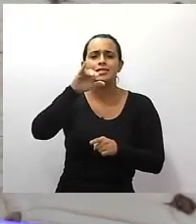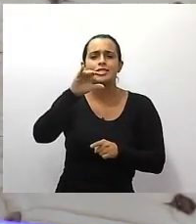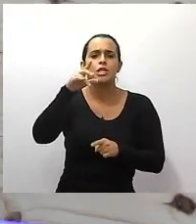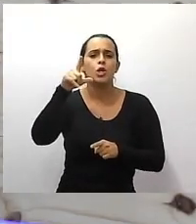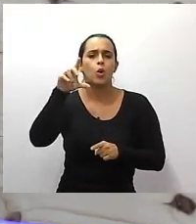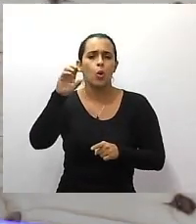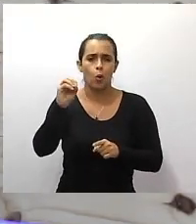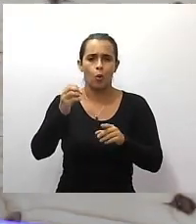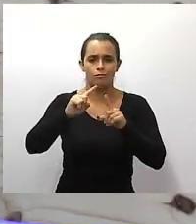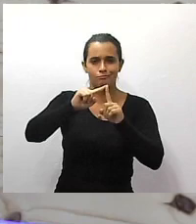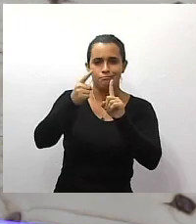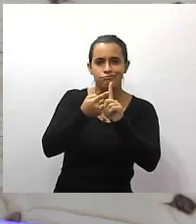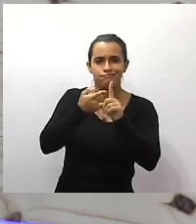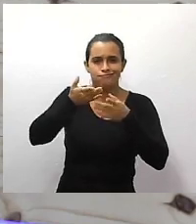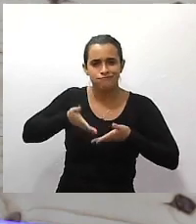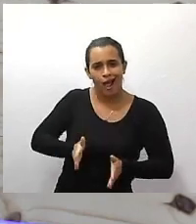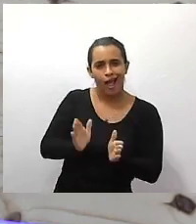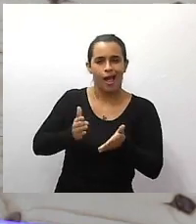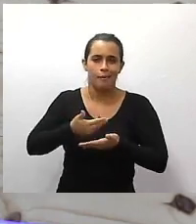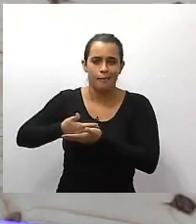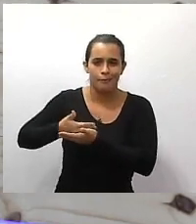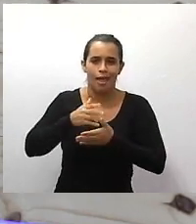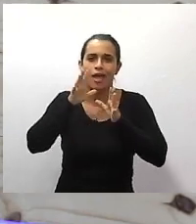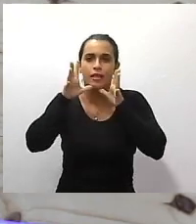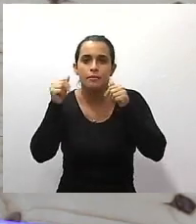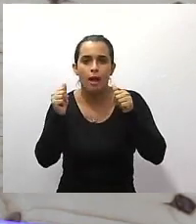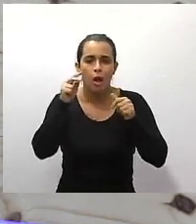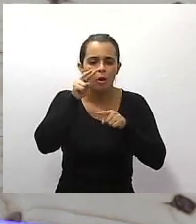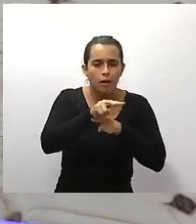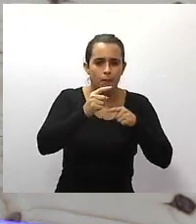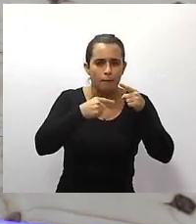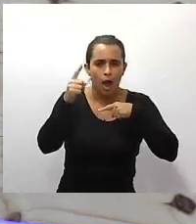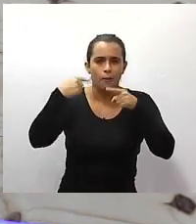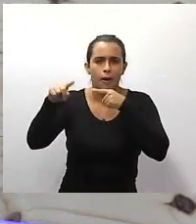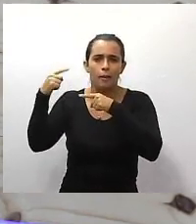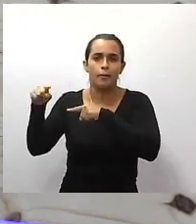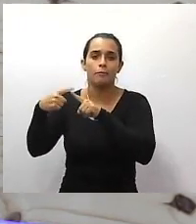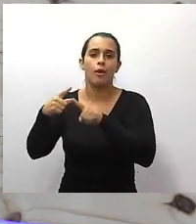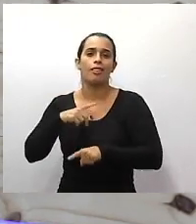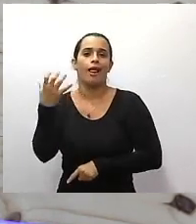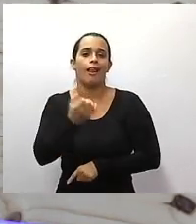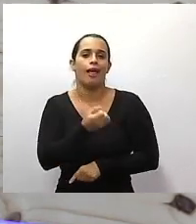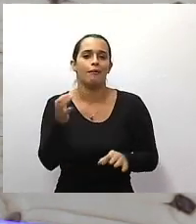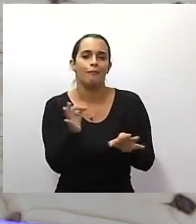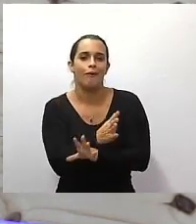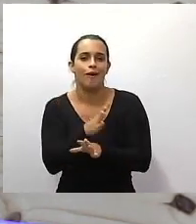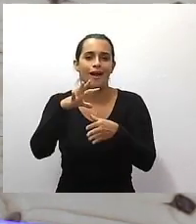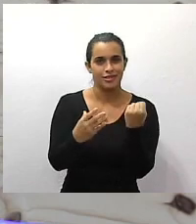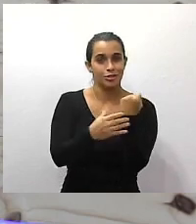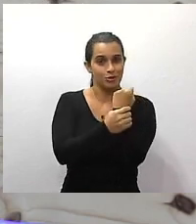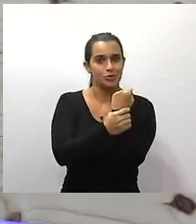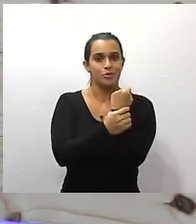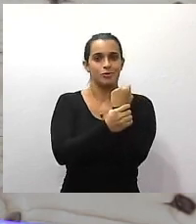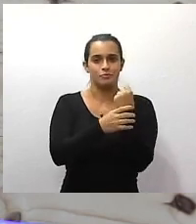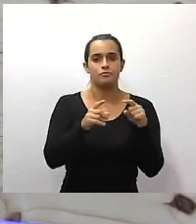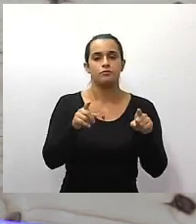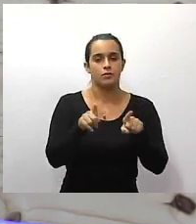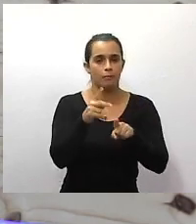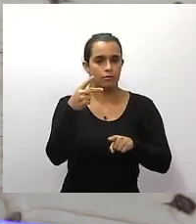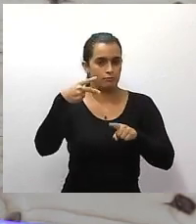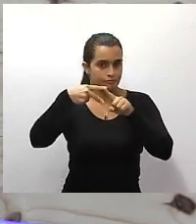aí. Ó, inicialmente eu preciso falar sobre como o homem em si, né? Aí a gente falando